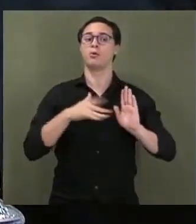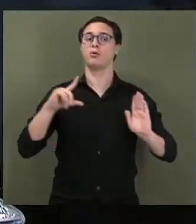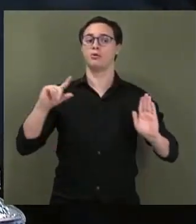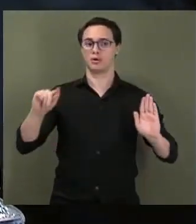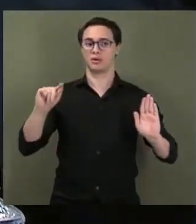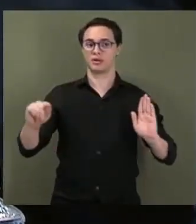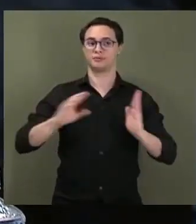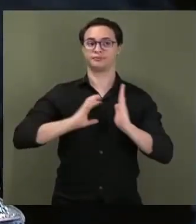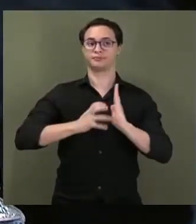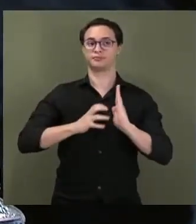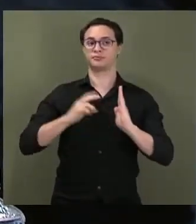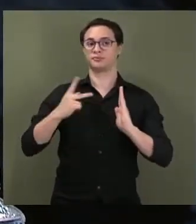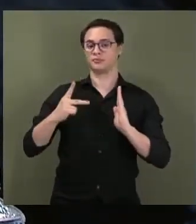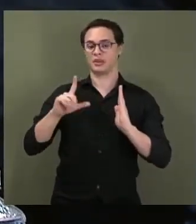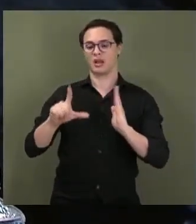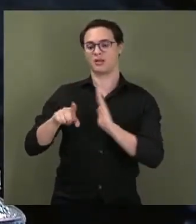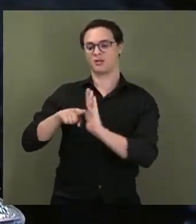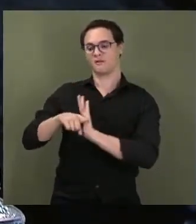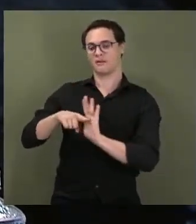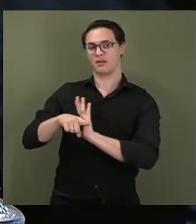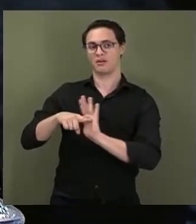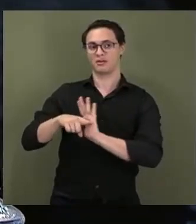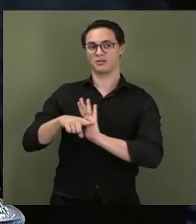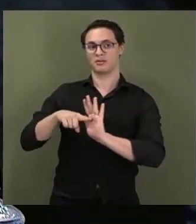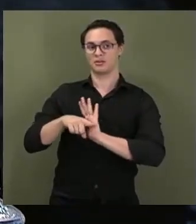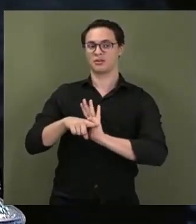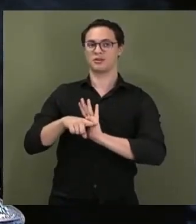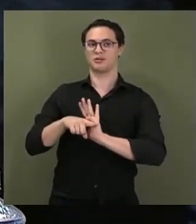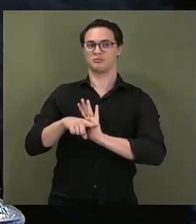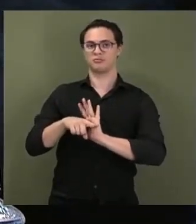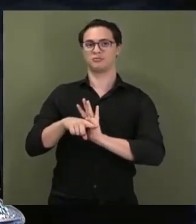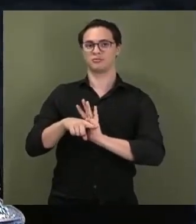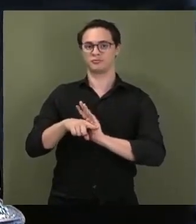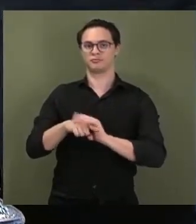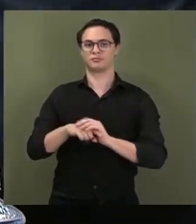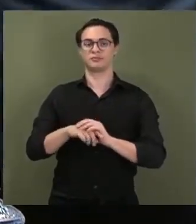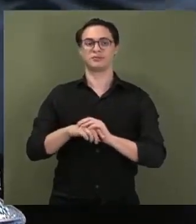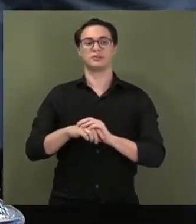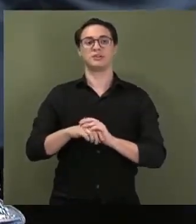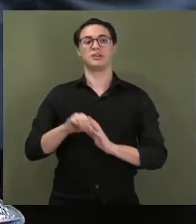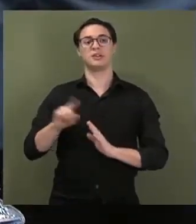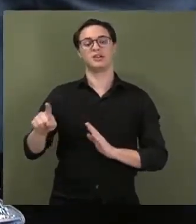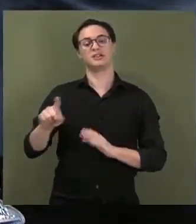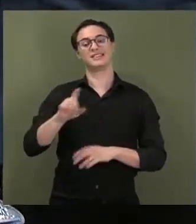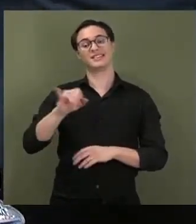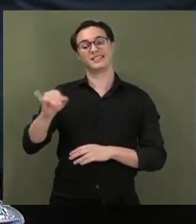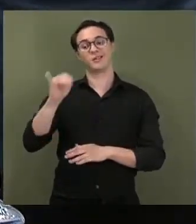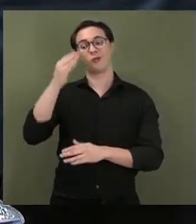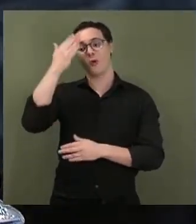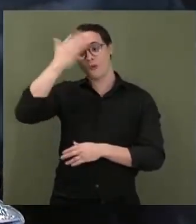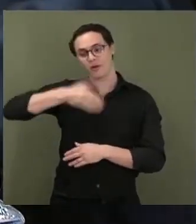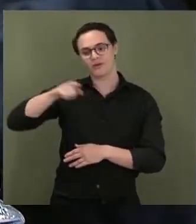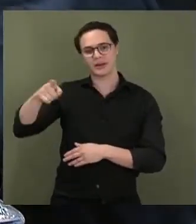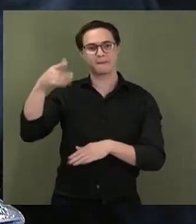Partido Liberal seja investigado e eventualmente tenha o seu registro cassado